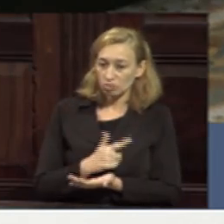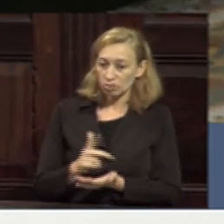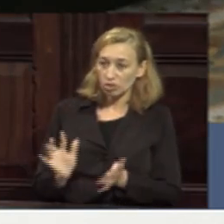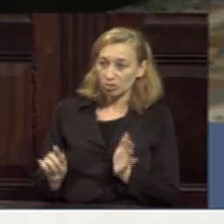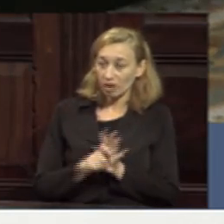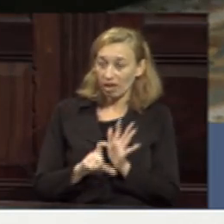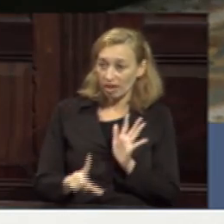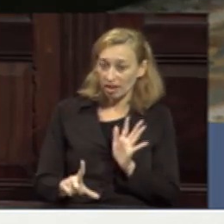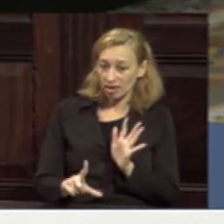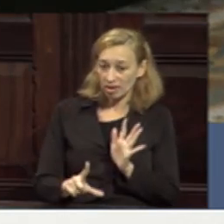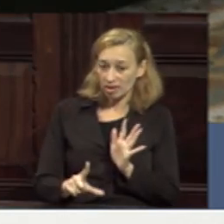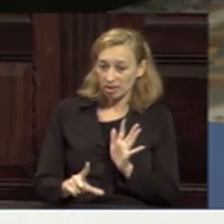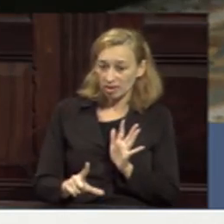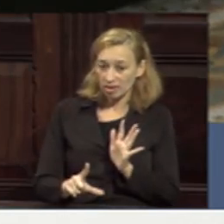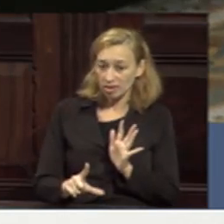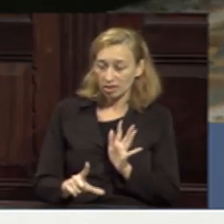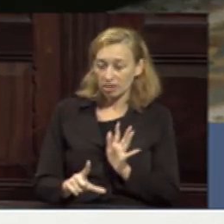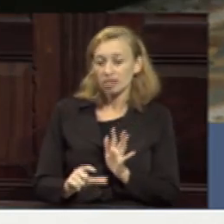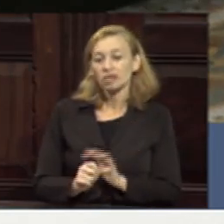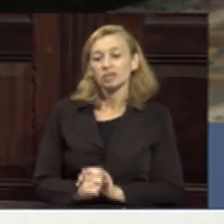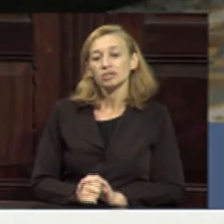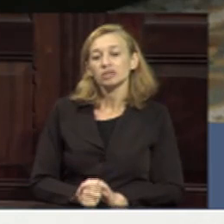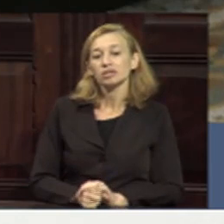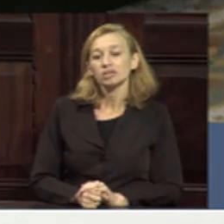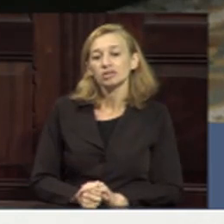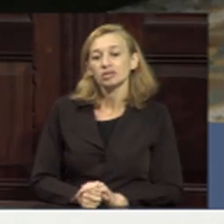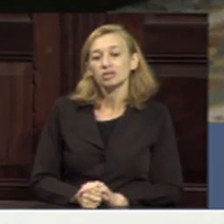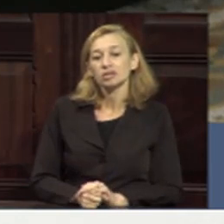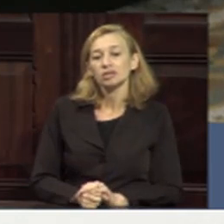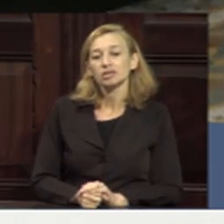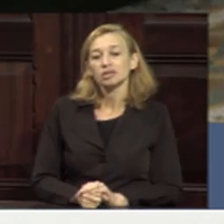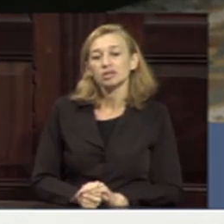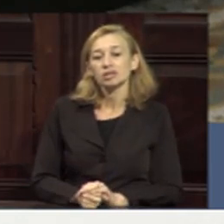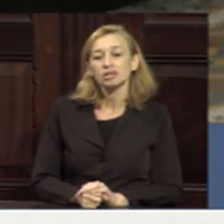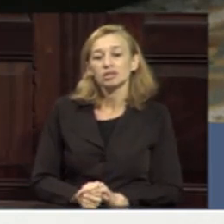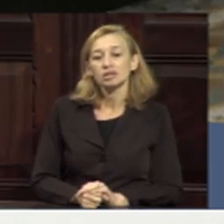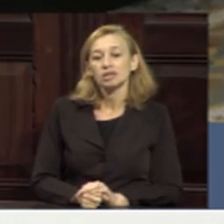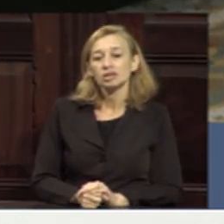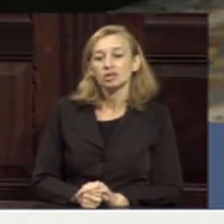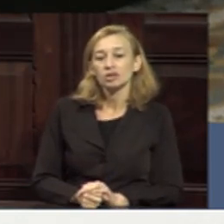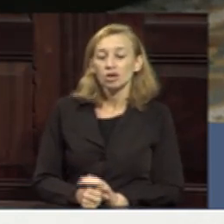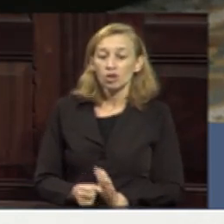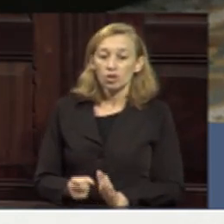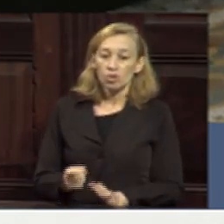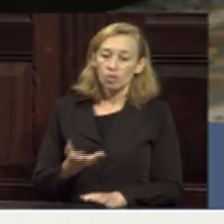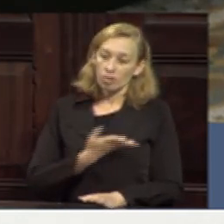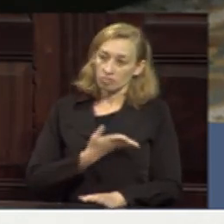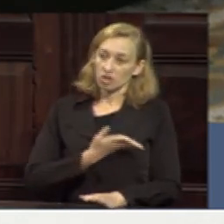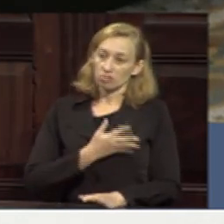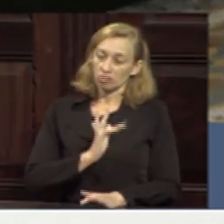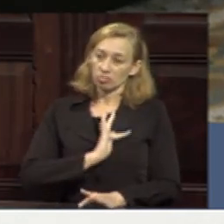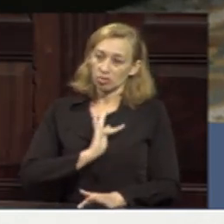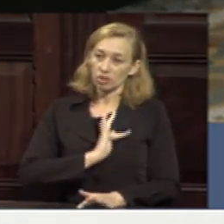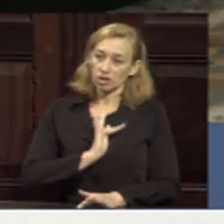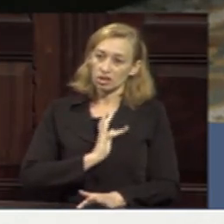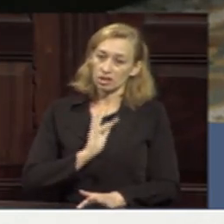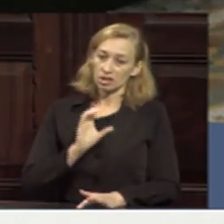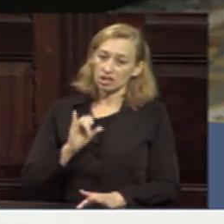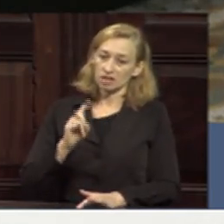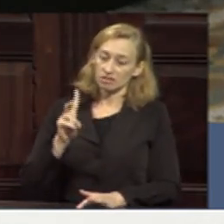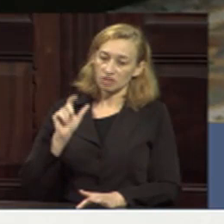Leba, quando deixou a chefia da Polícia Civil, ele expressou a penúria,